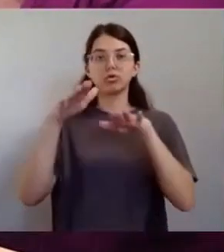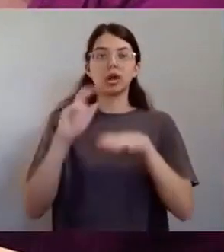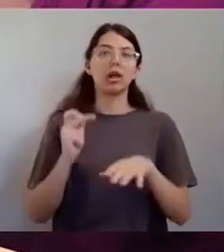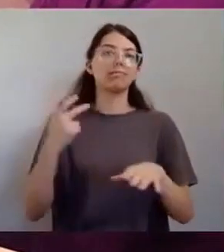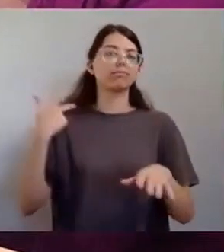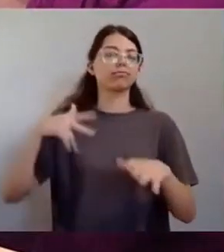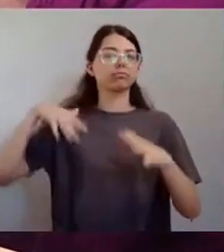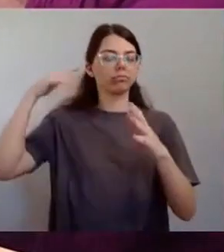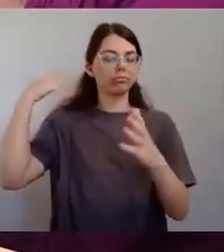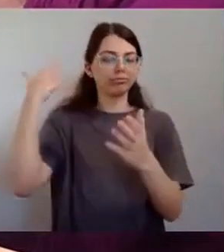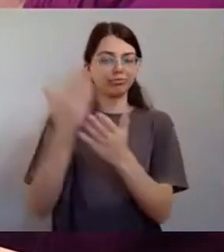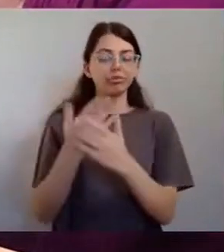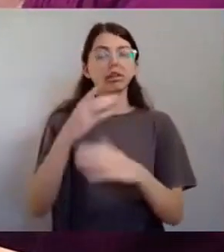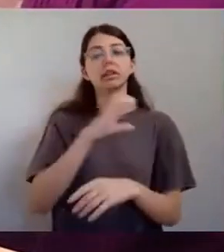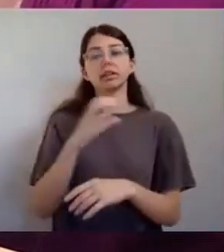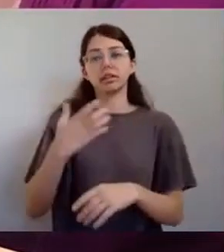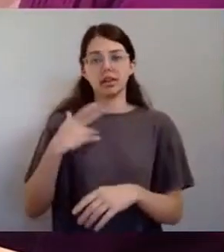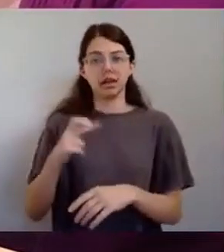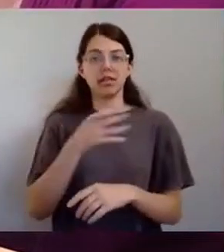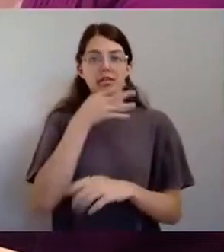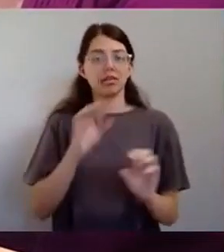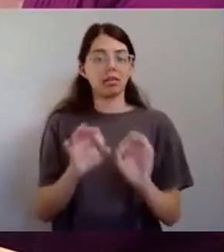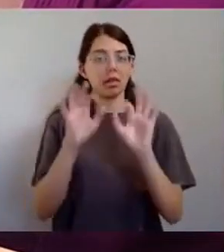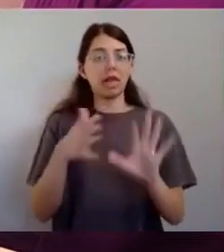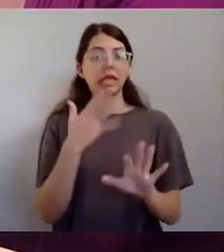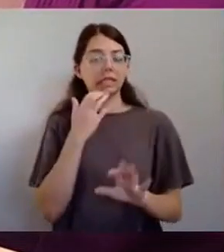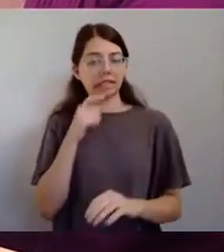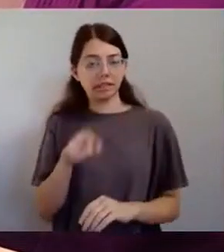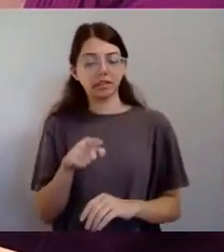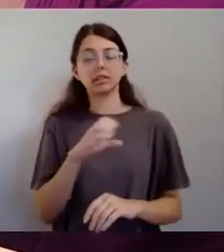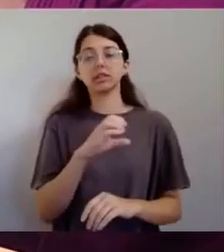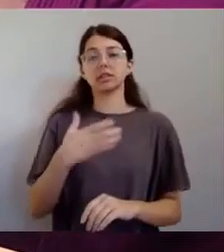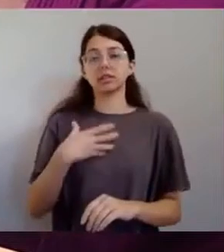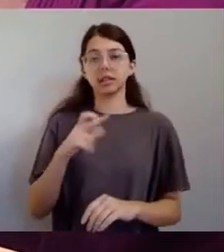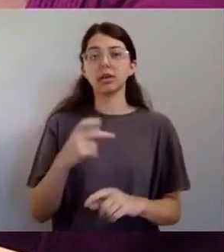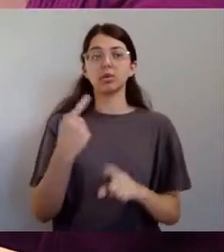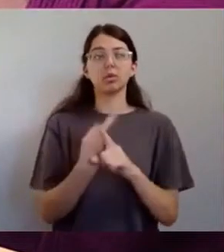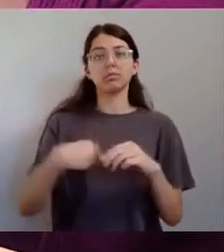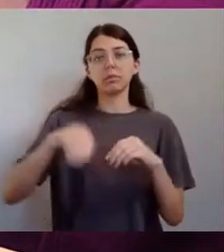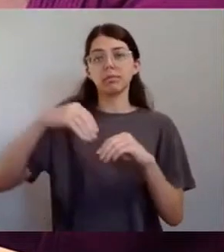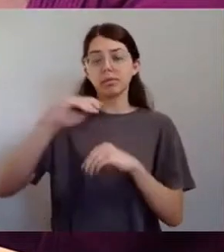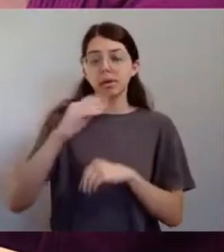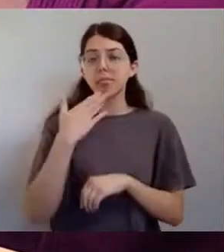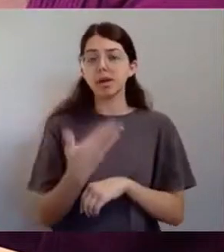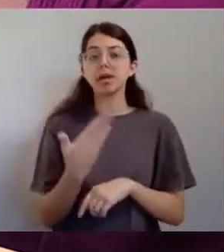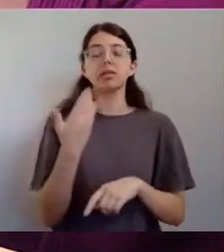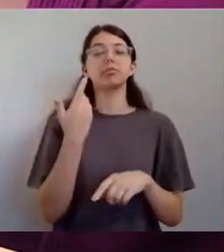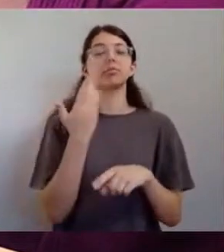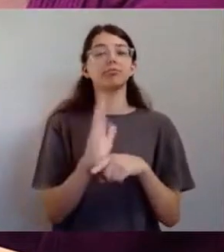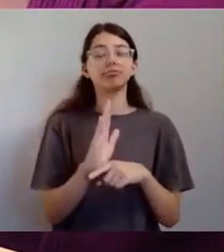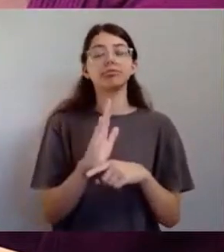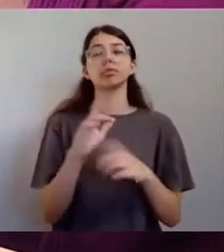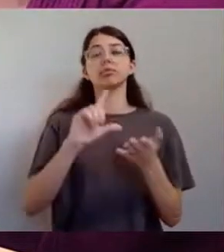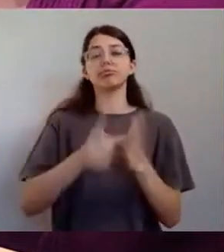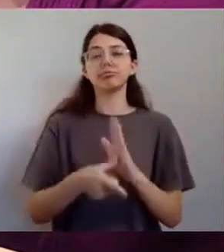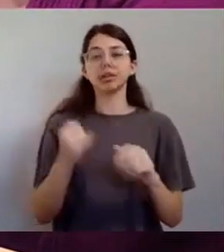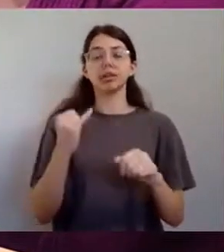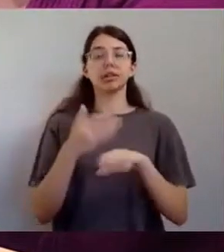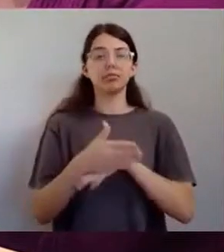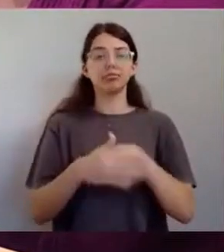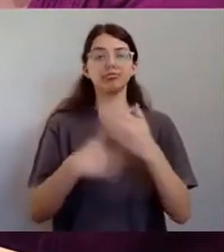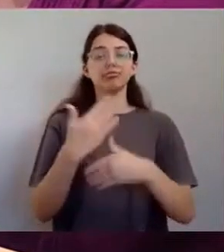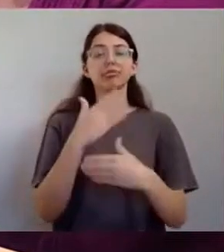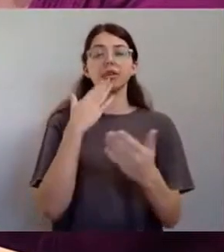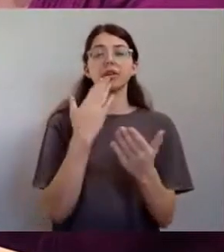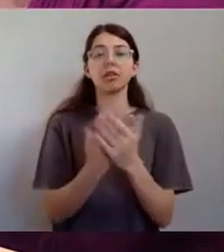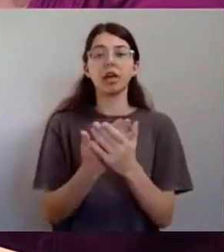refere a CCDR. A CCDR também pede mais elementos, nomeadamente a demonstração de que o projeto de intervenção minimiza a ocupação da